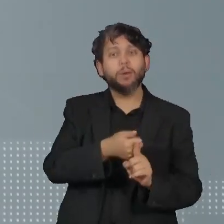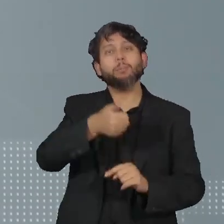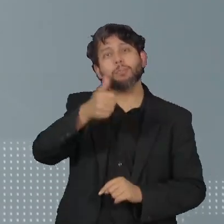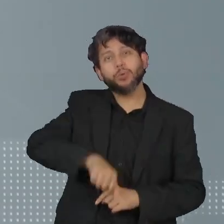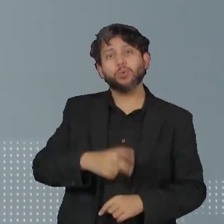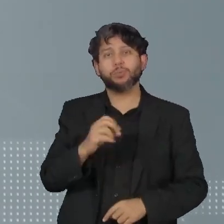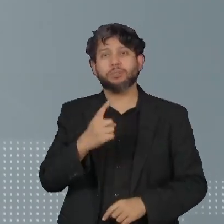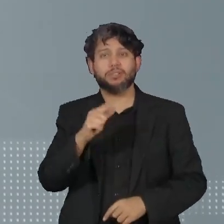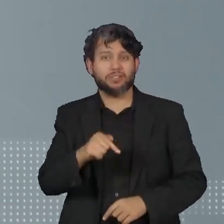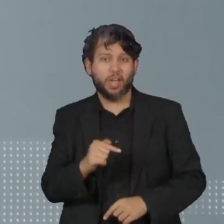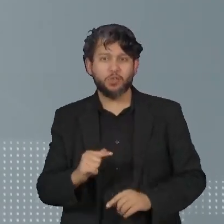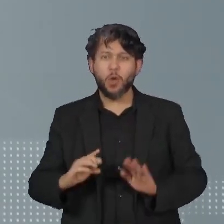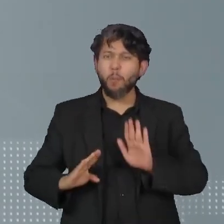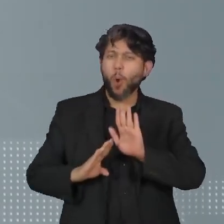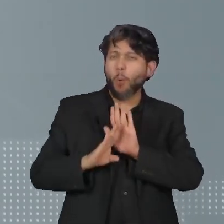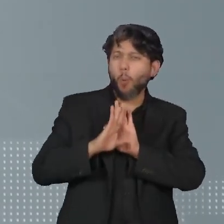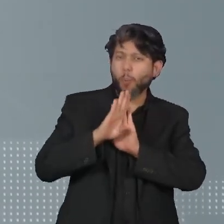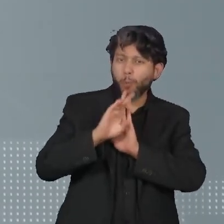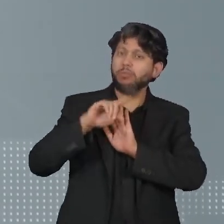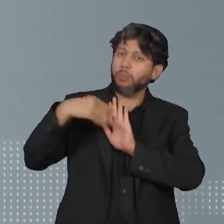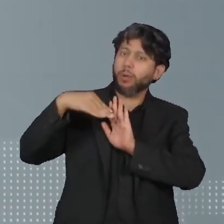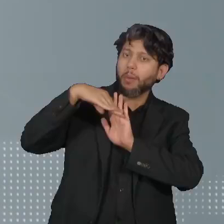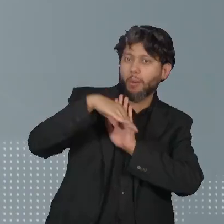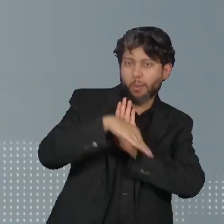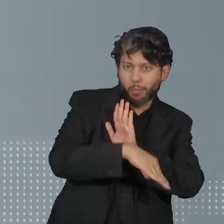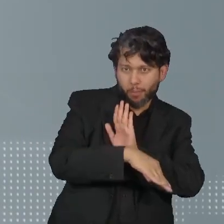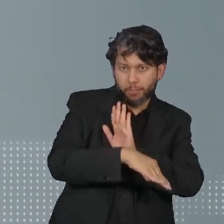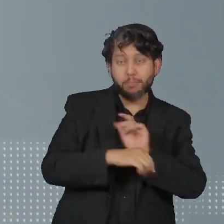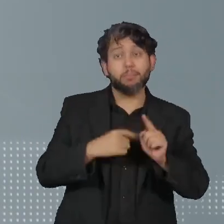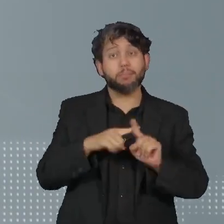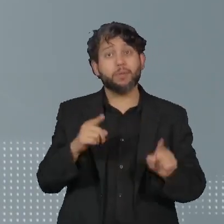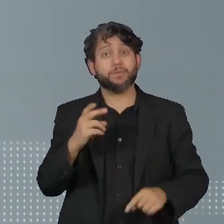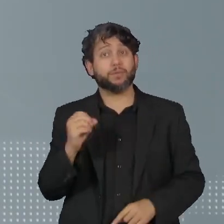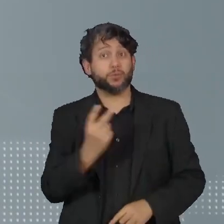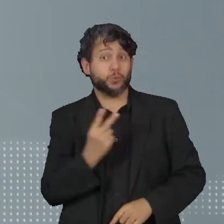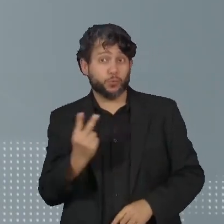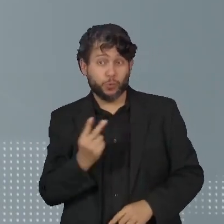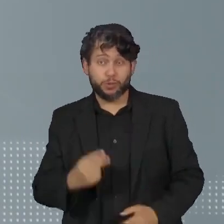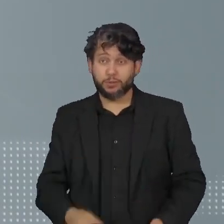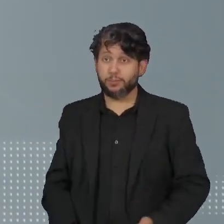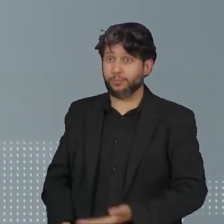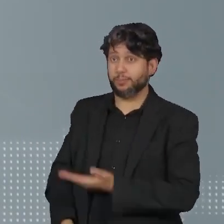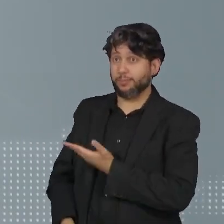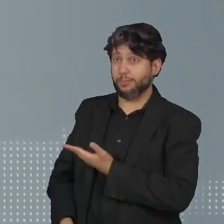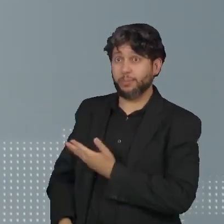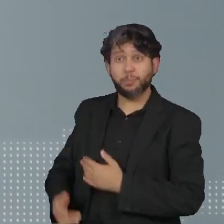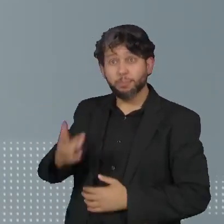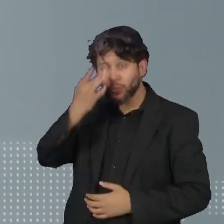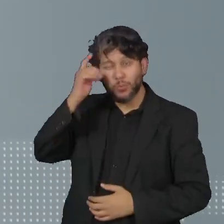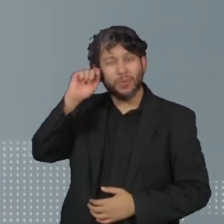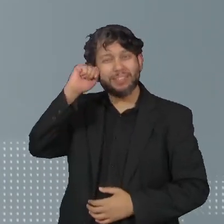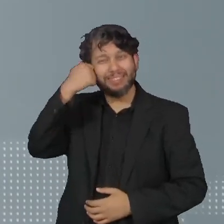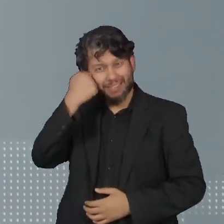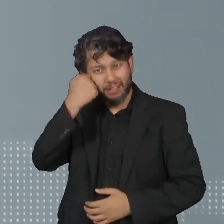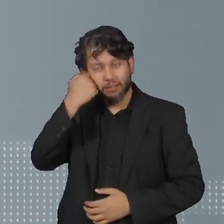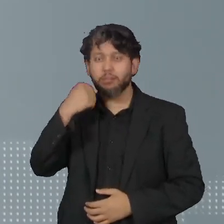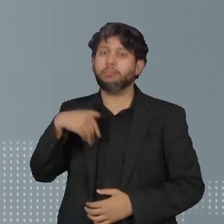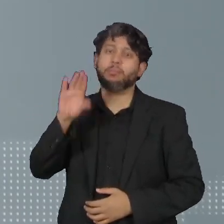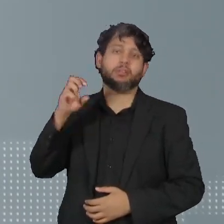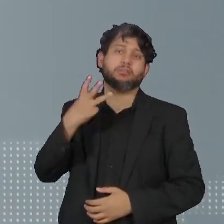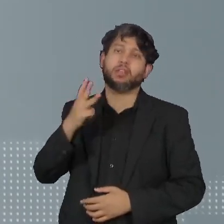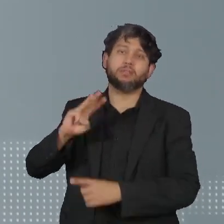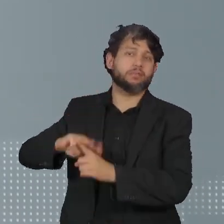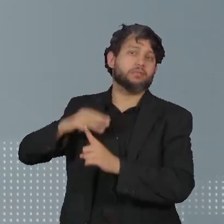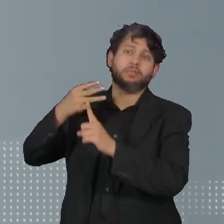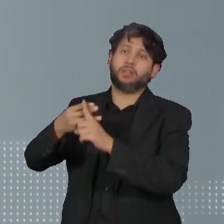2017 com queda desde então mesmo assim em 2022 a média de pessoas negras mortas foi mais de três